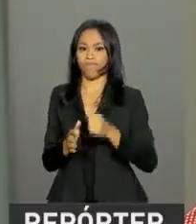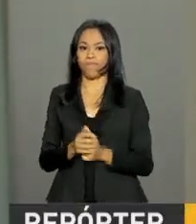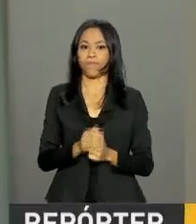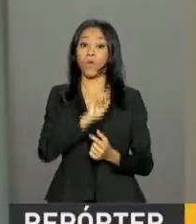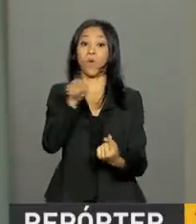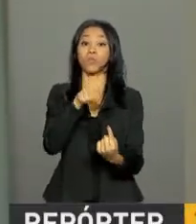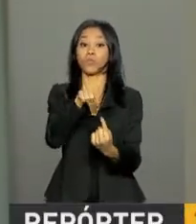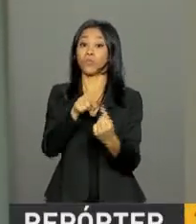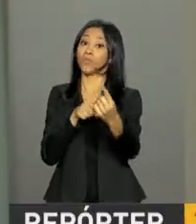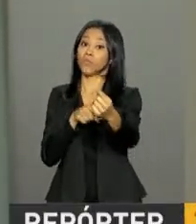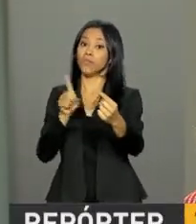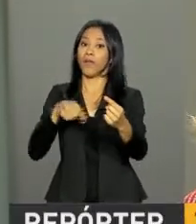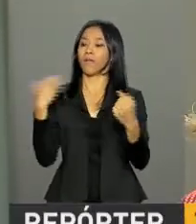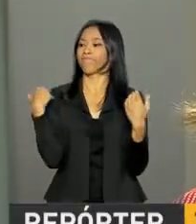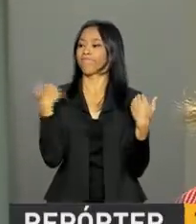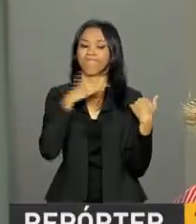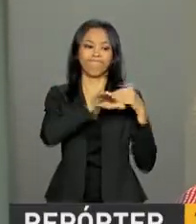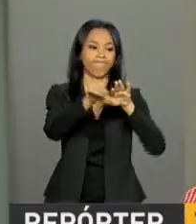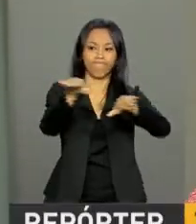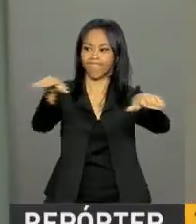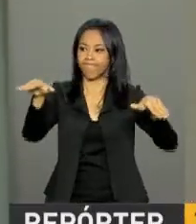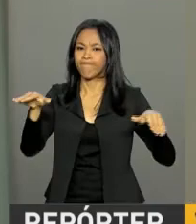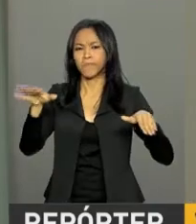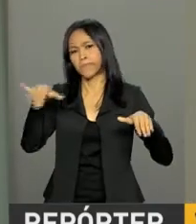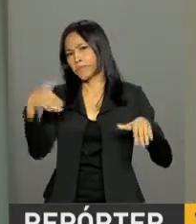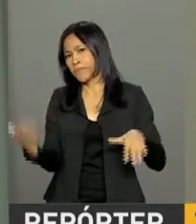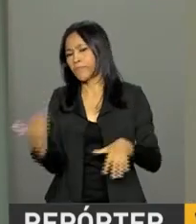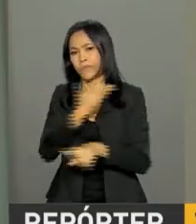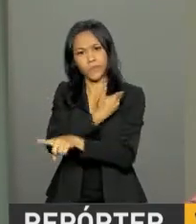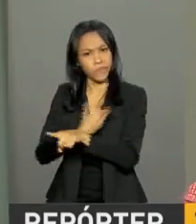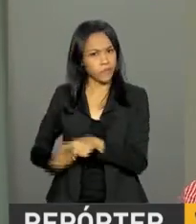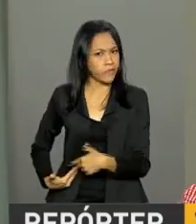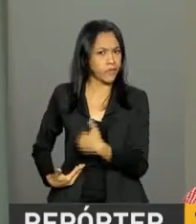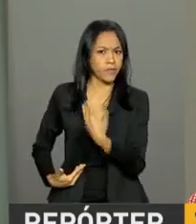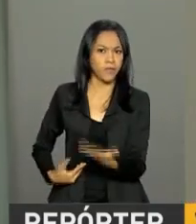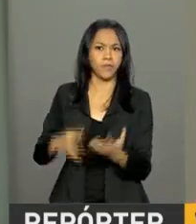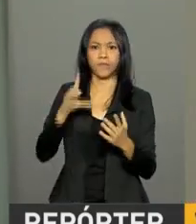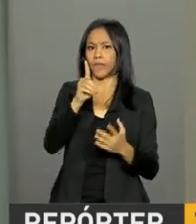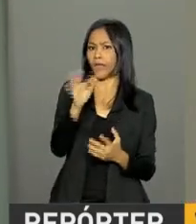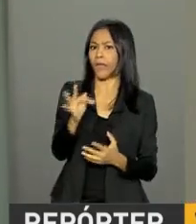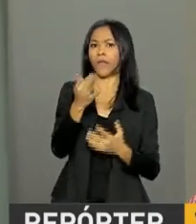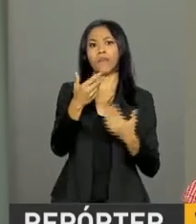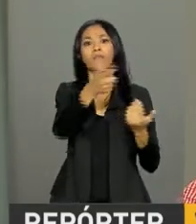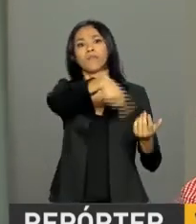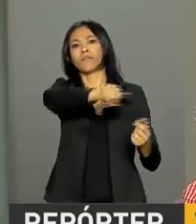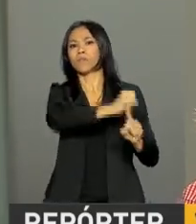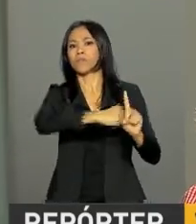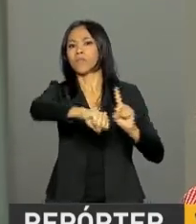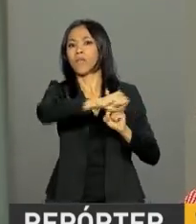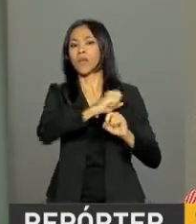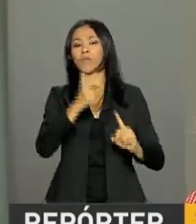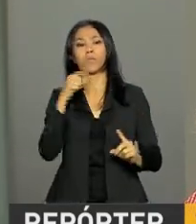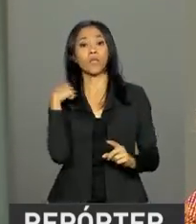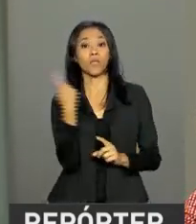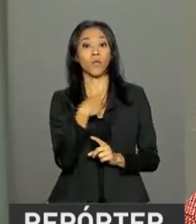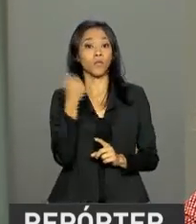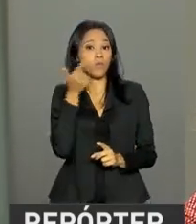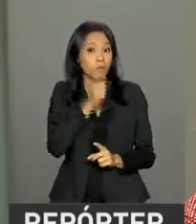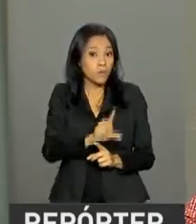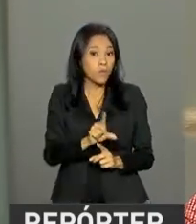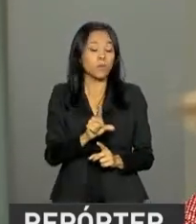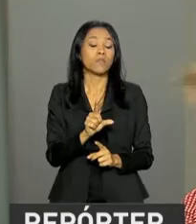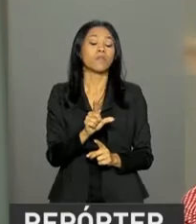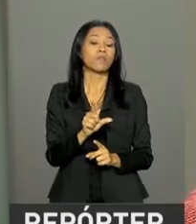mobilizar parceiros sejam eles do governo do distrito federal como da sociedade para que a gente tenha uma